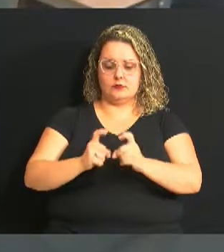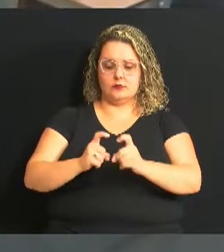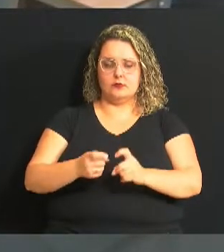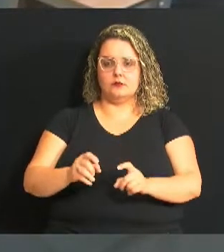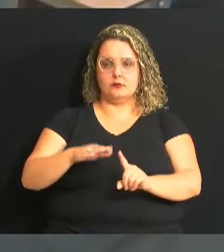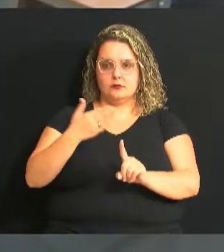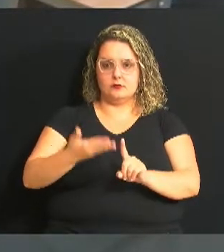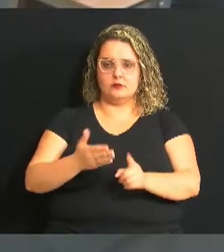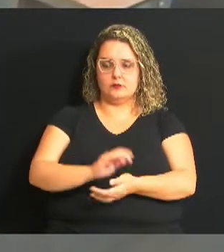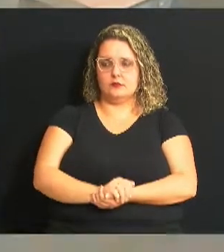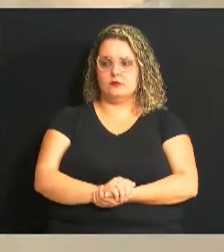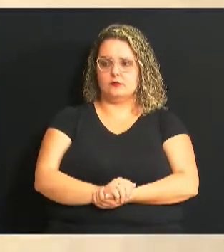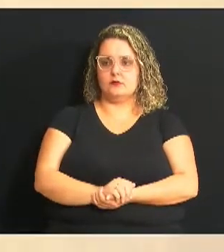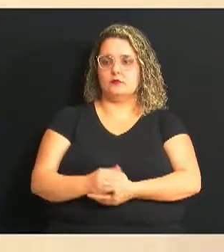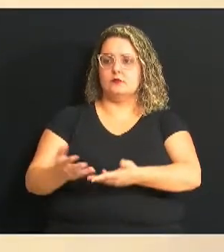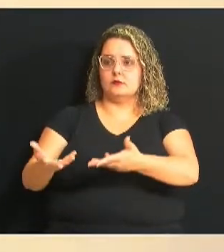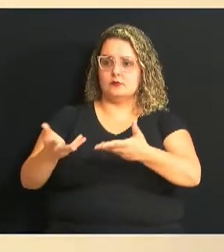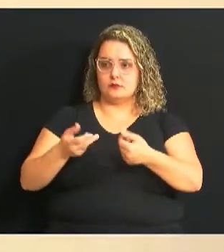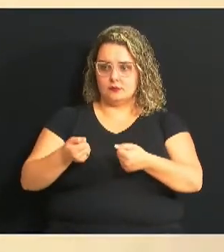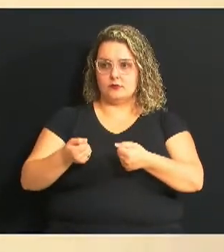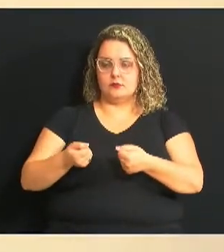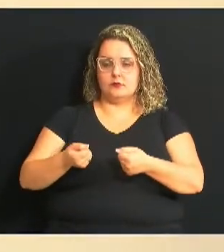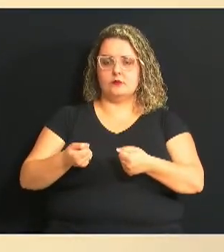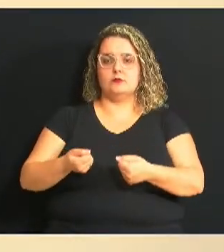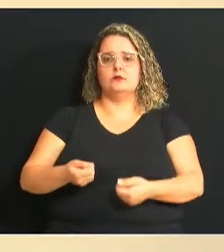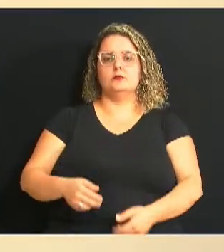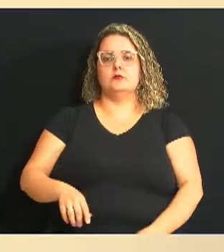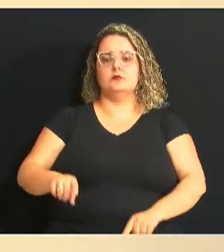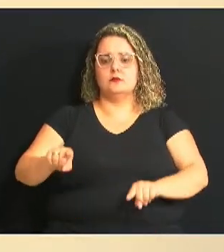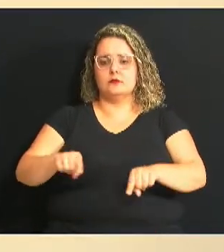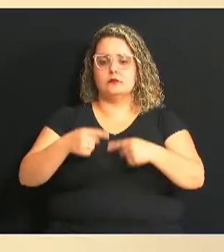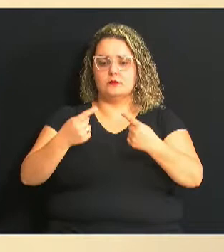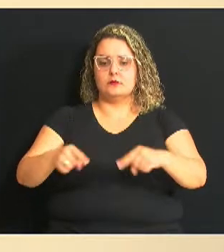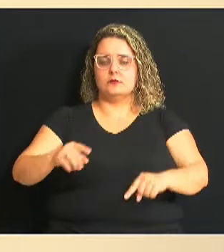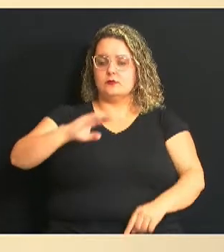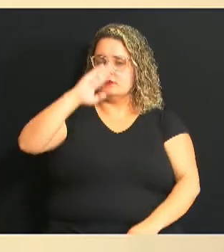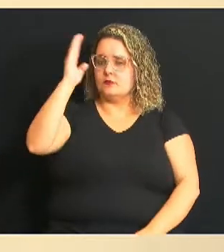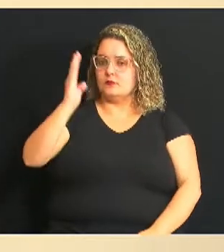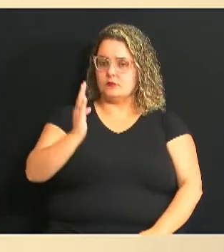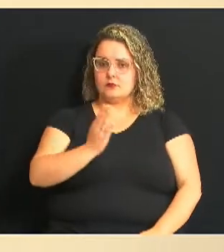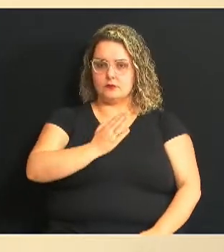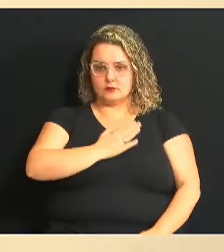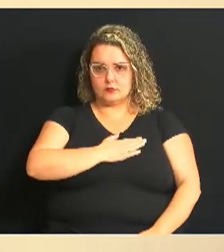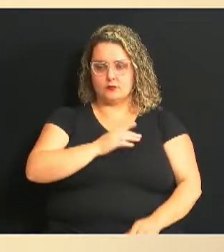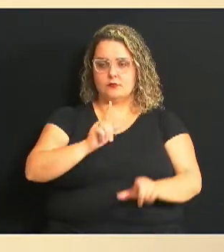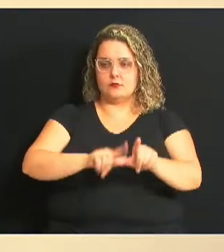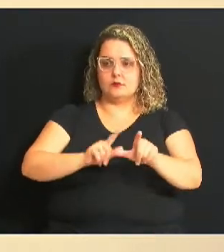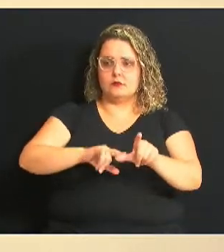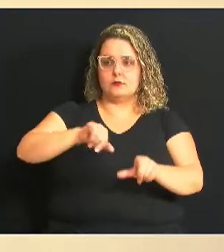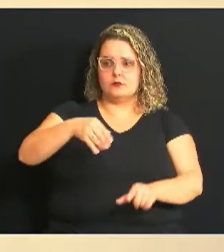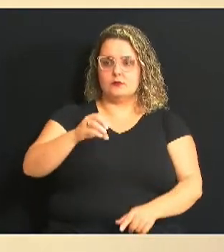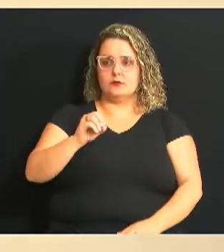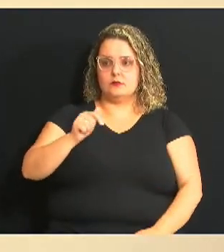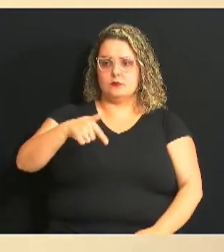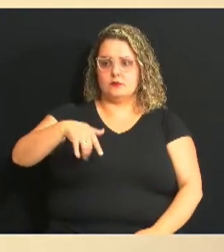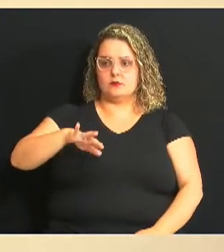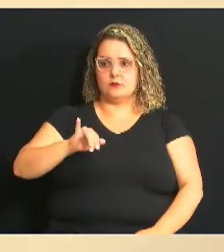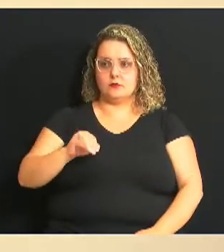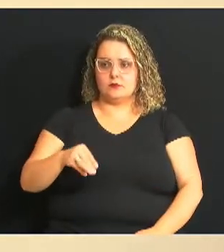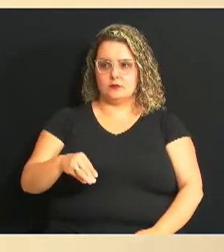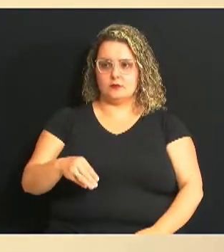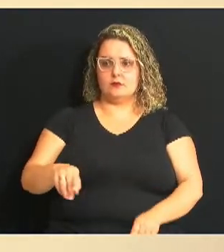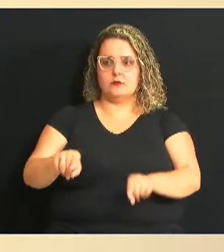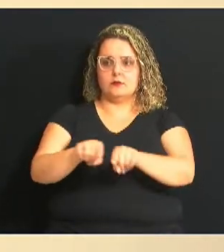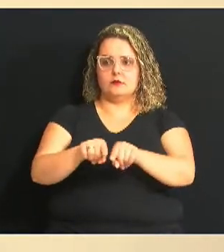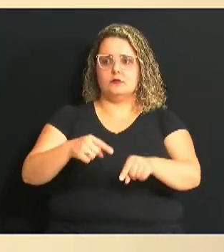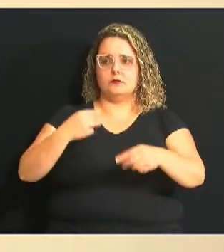Convidamos os presentes para a execução do Hino Nacional Brasileiro, letra de Joaquim Osório Duque Estrada e música